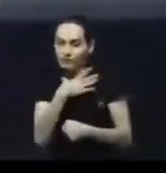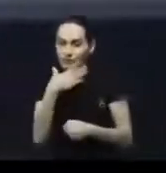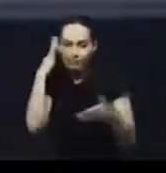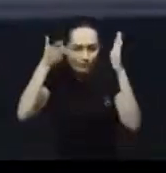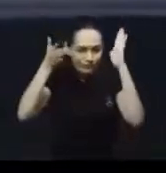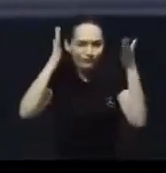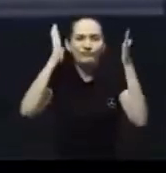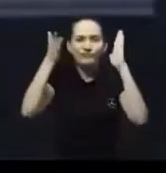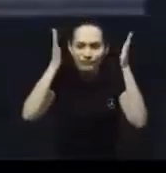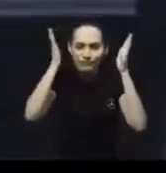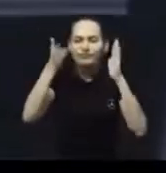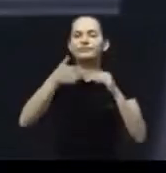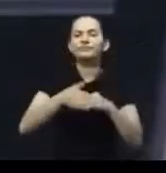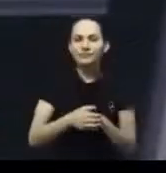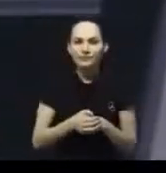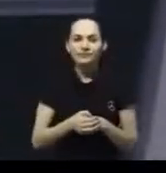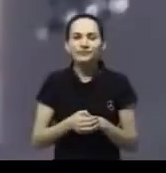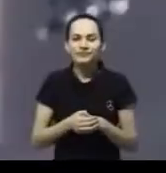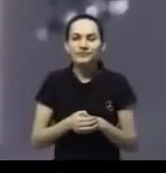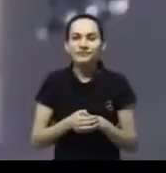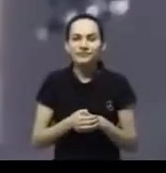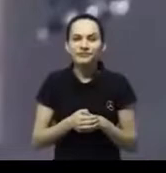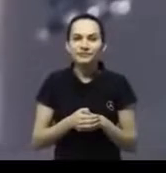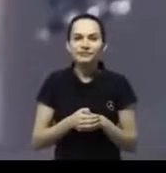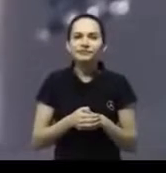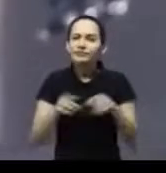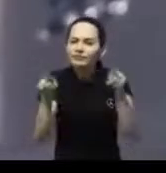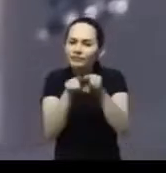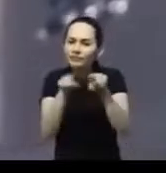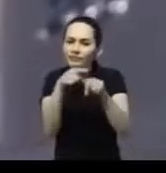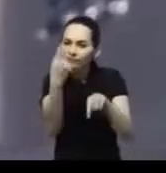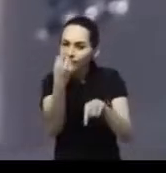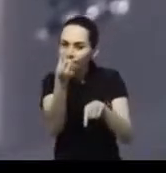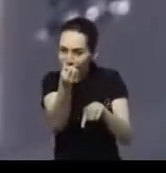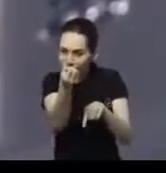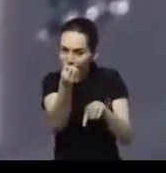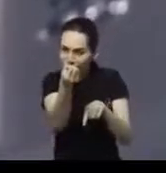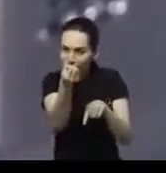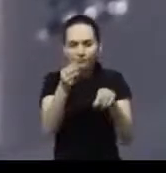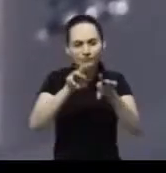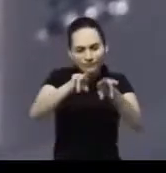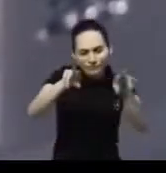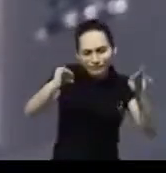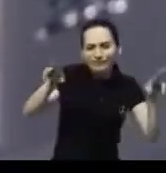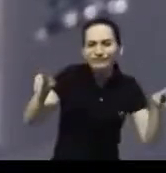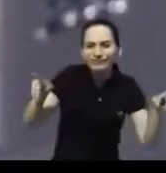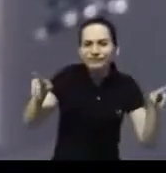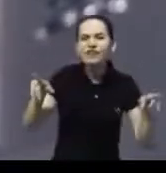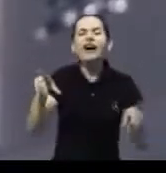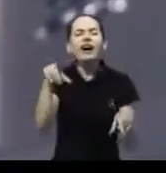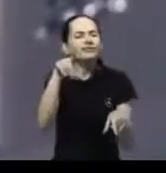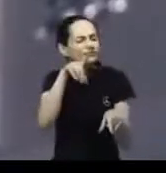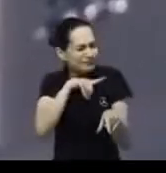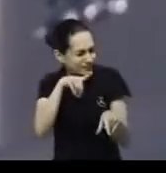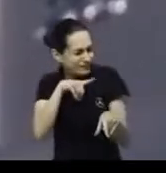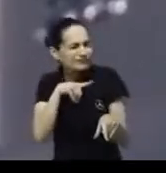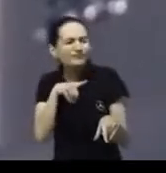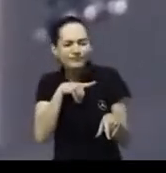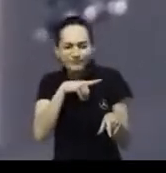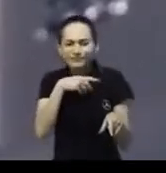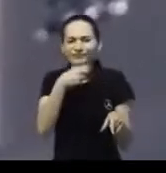novo actros além dos 16 itens de segurança de série o novo Astro